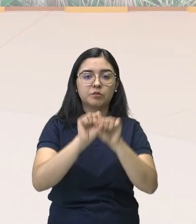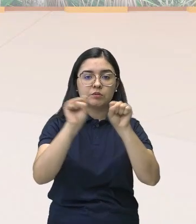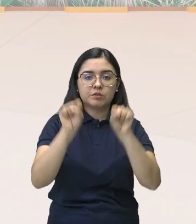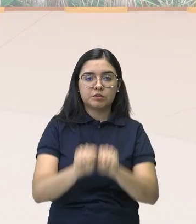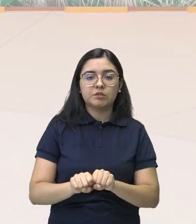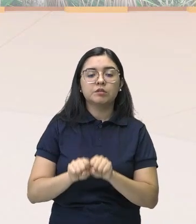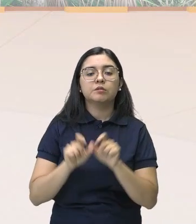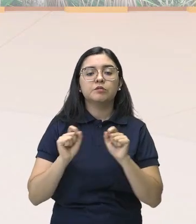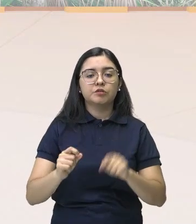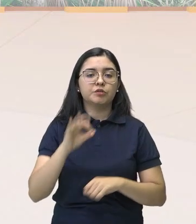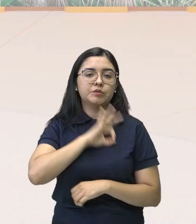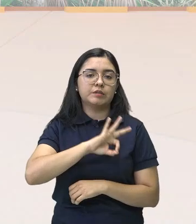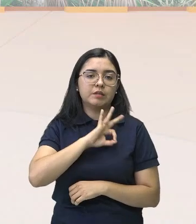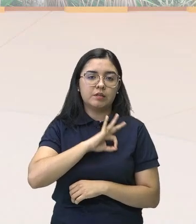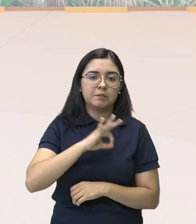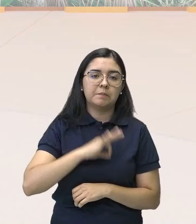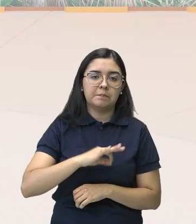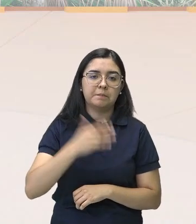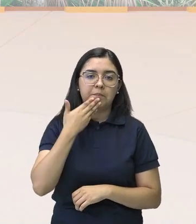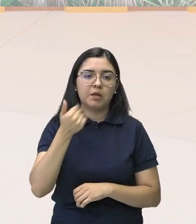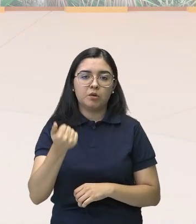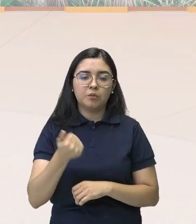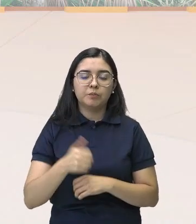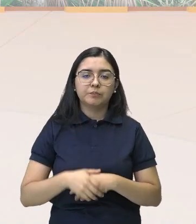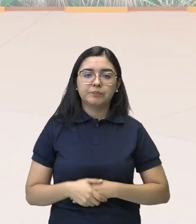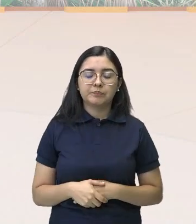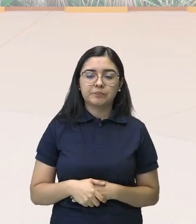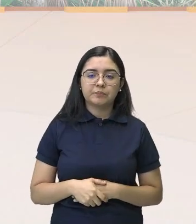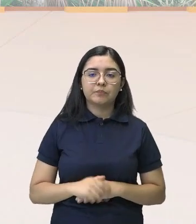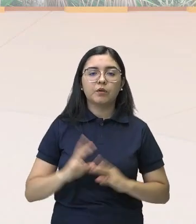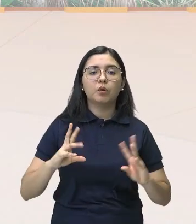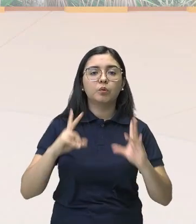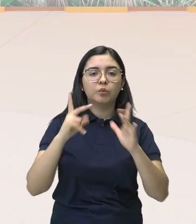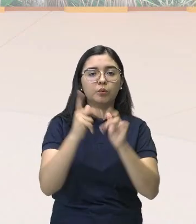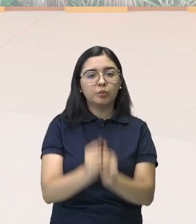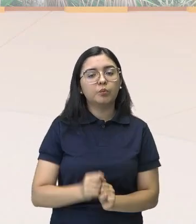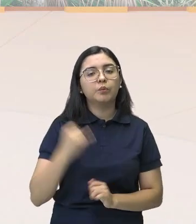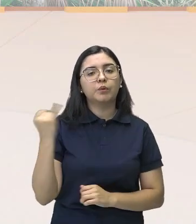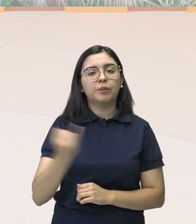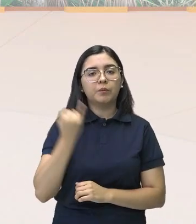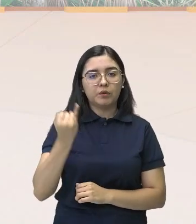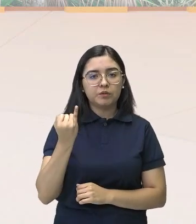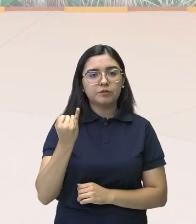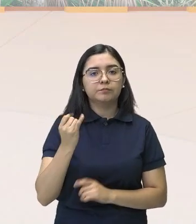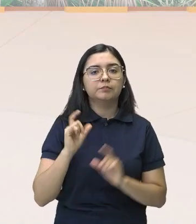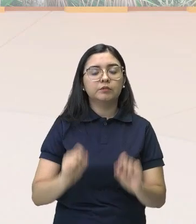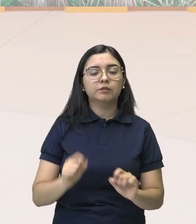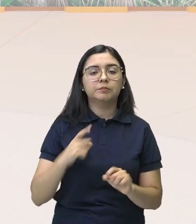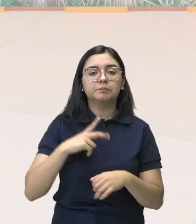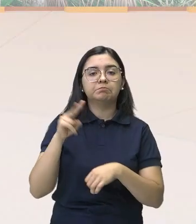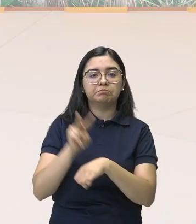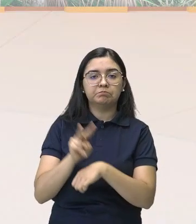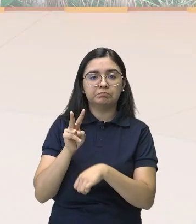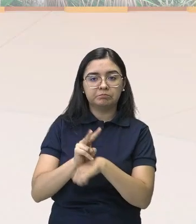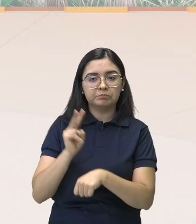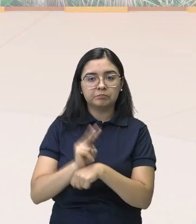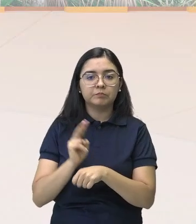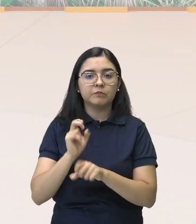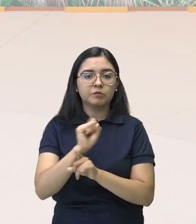de remuneração mais estruturado. Tudo isso é importante para a